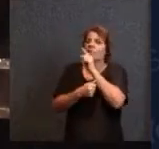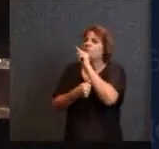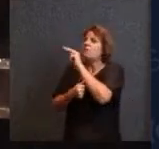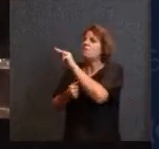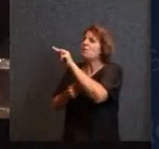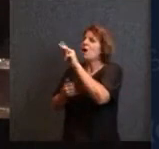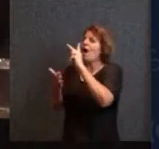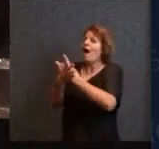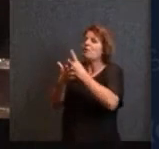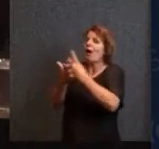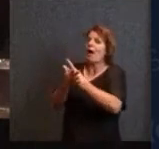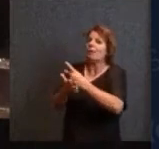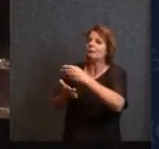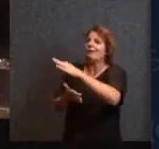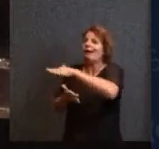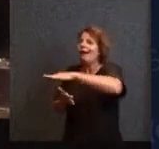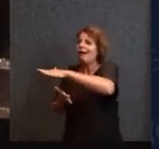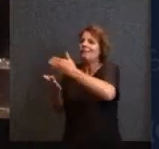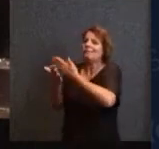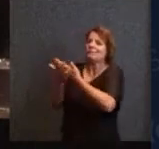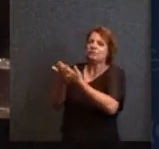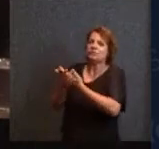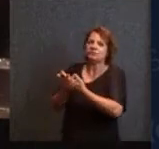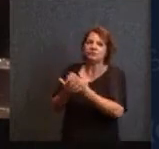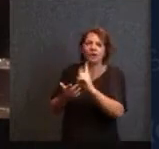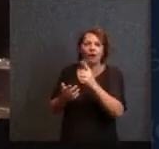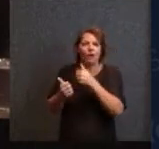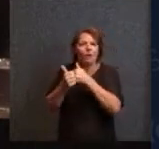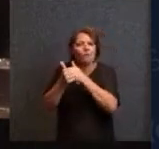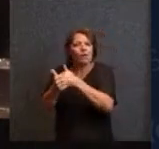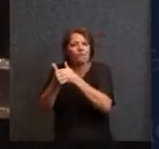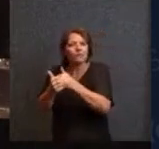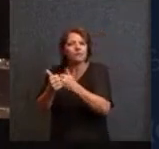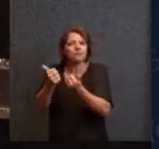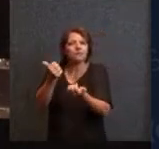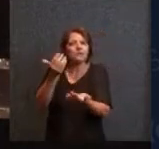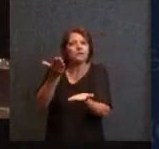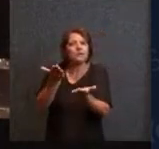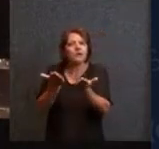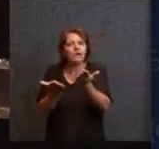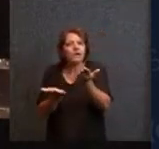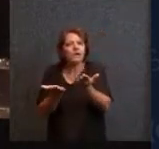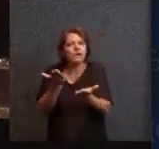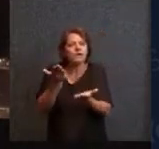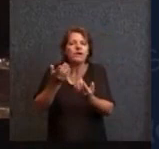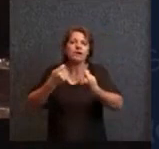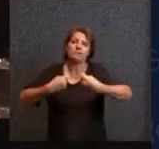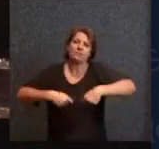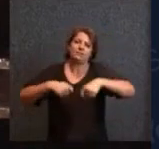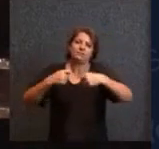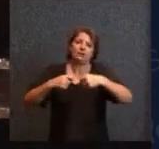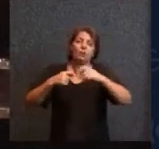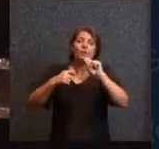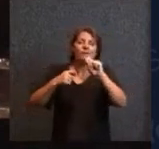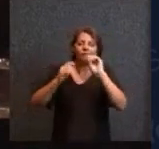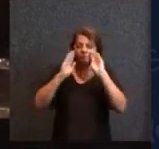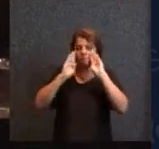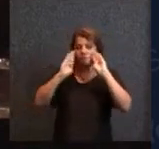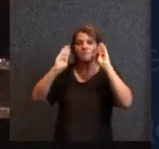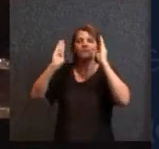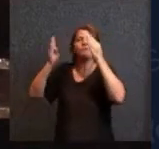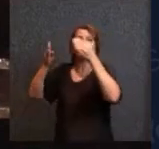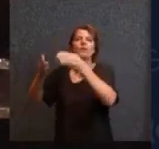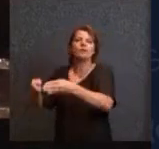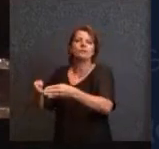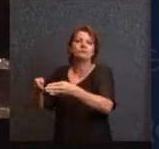lá, né? O olhar do acompanhamento, ele precisa ser focado na